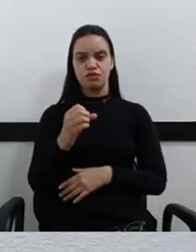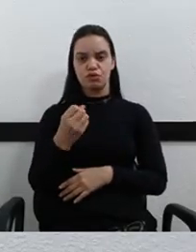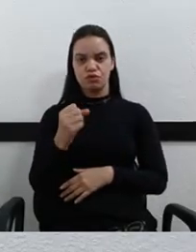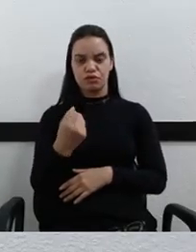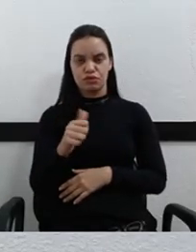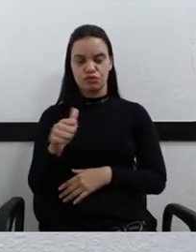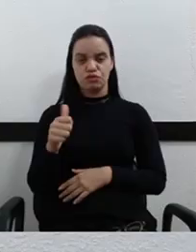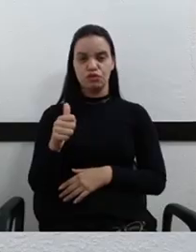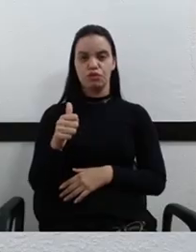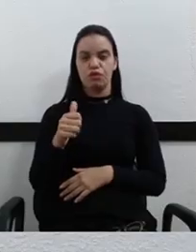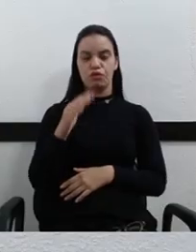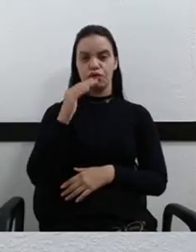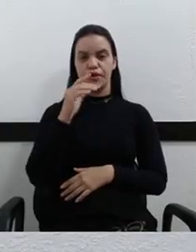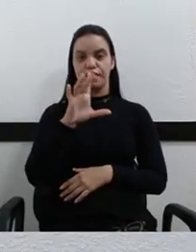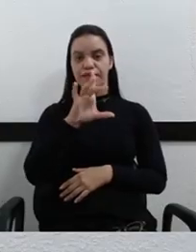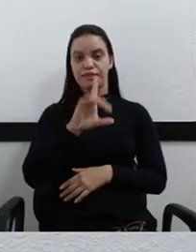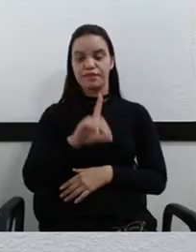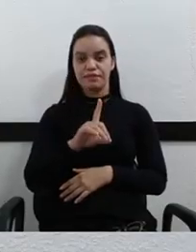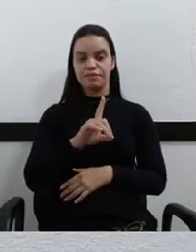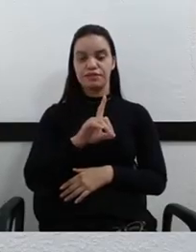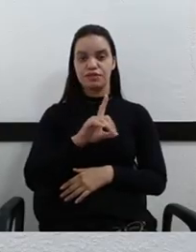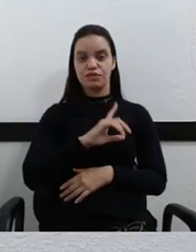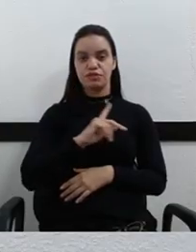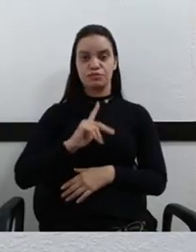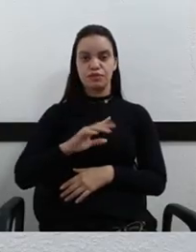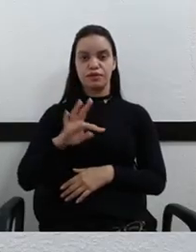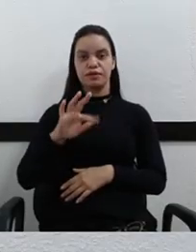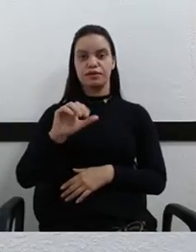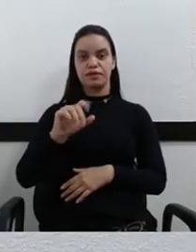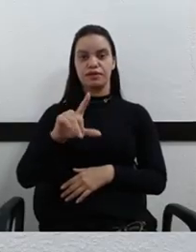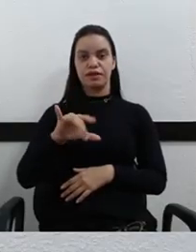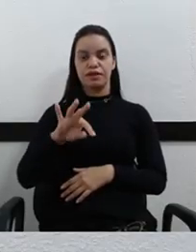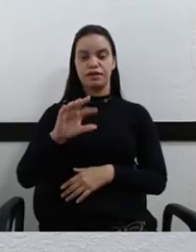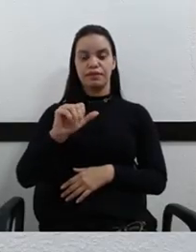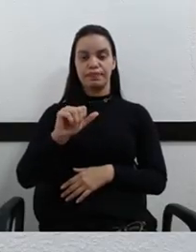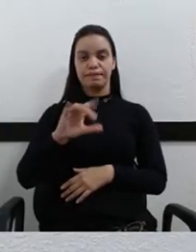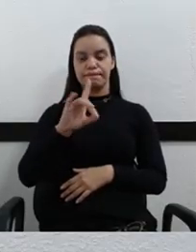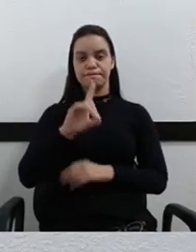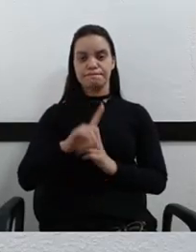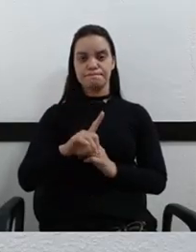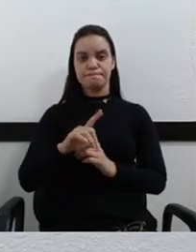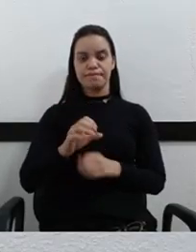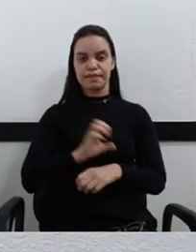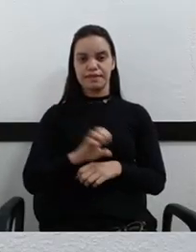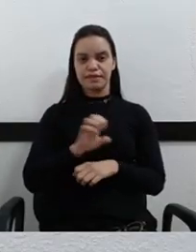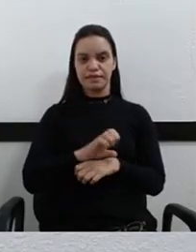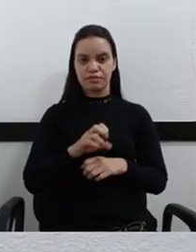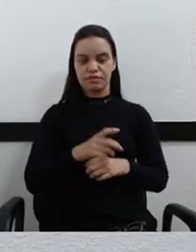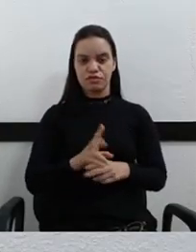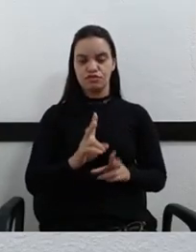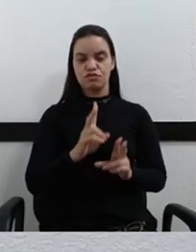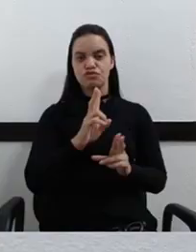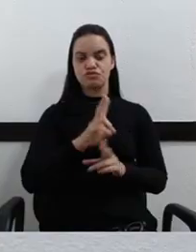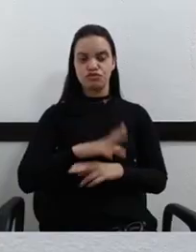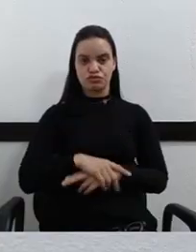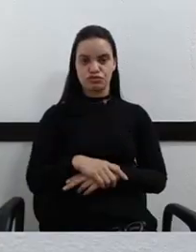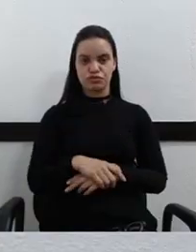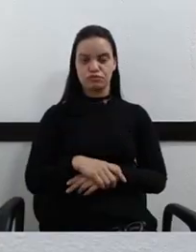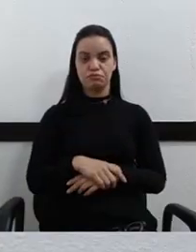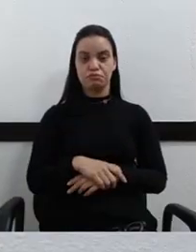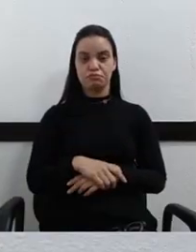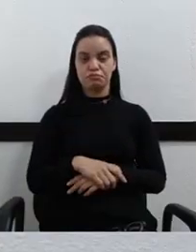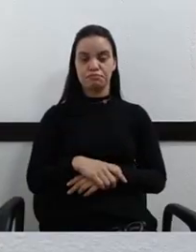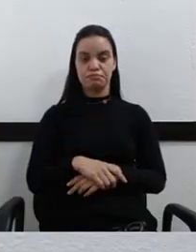2024-0020-811. Interessada é a defensora pública Thalissa Gobete Correia. O assunto é defensor público estágio probatório. O relator é o conselheiro Bruno Bortolucci Baguin, com a